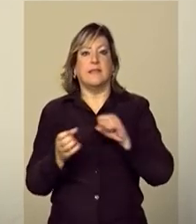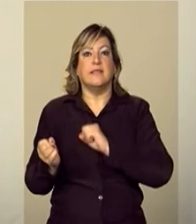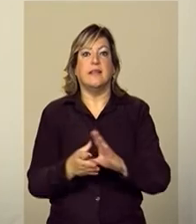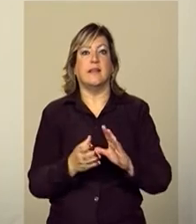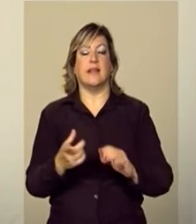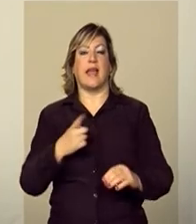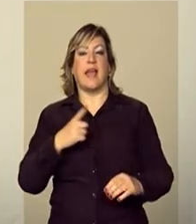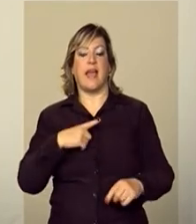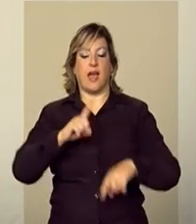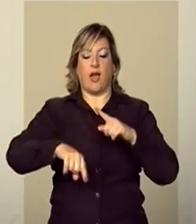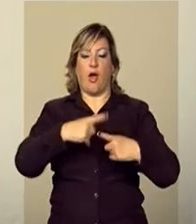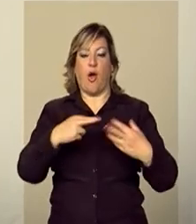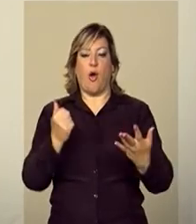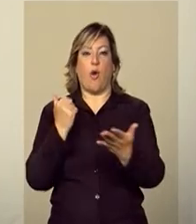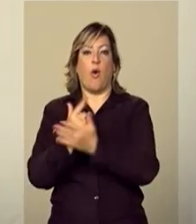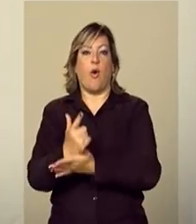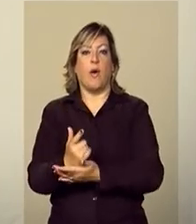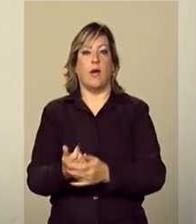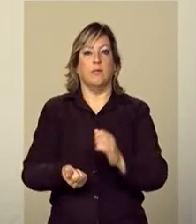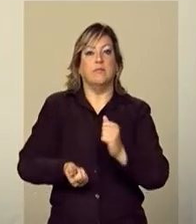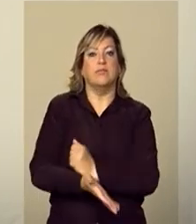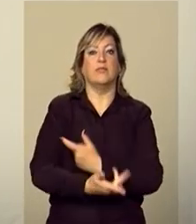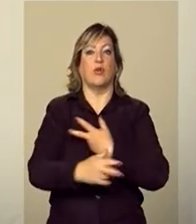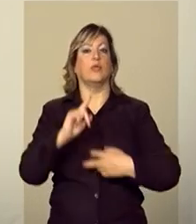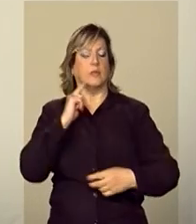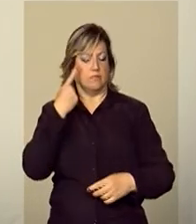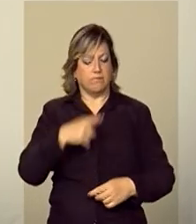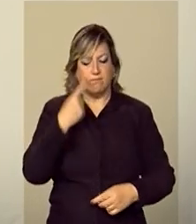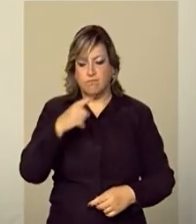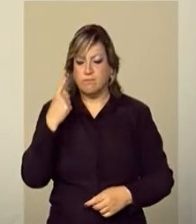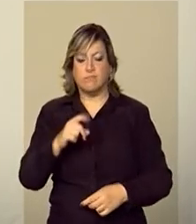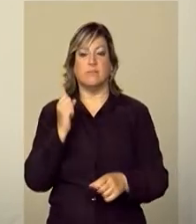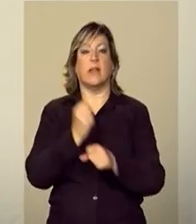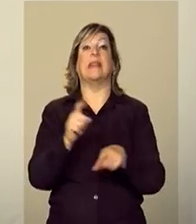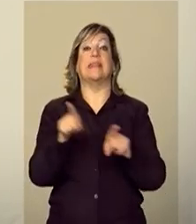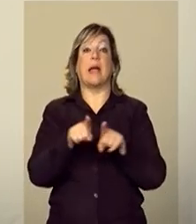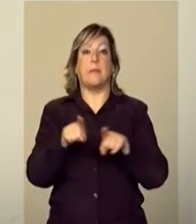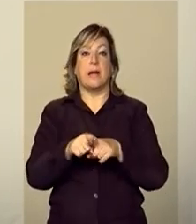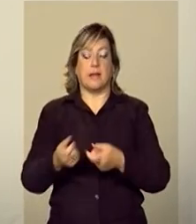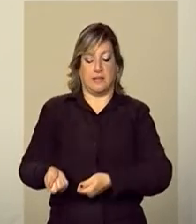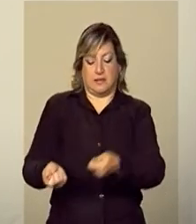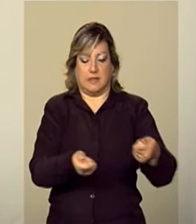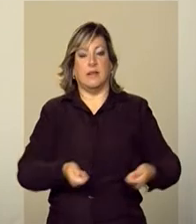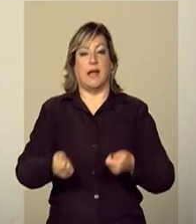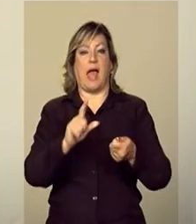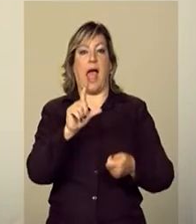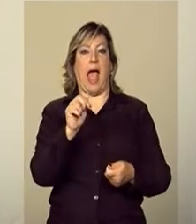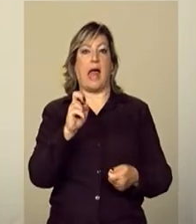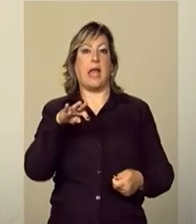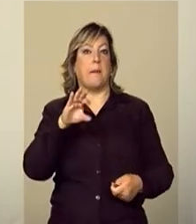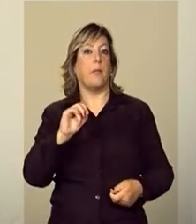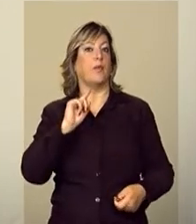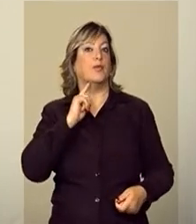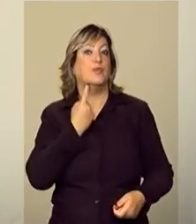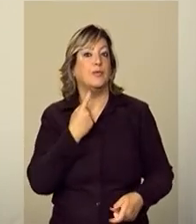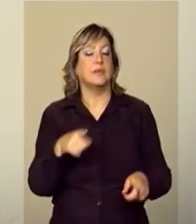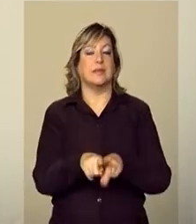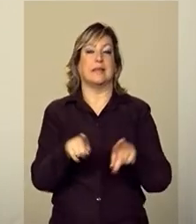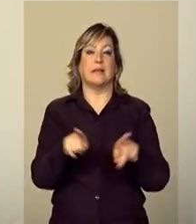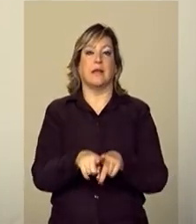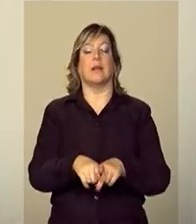que atravessam a fronteira brasileira pelos Rios identificam garimpos Ilegais e também pistas clandestinas